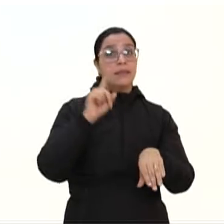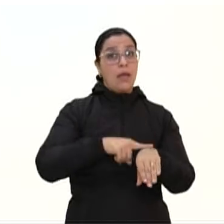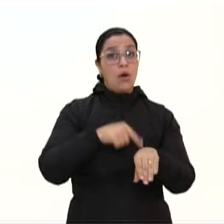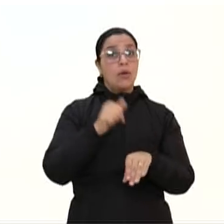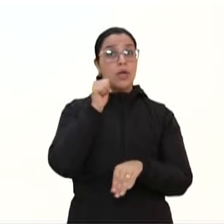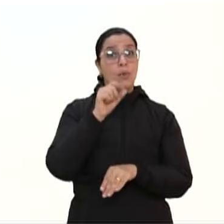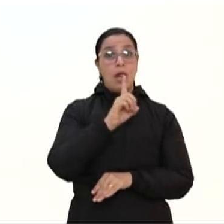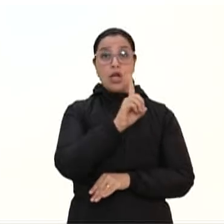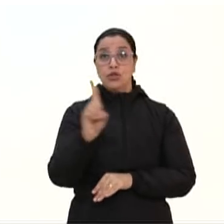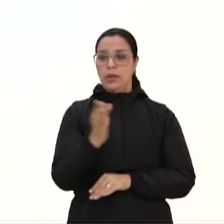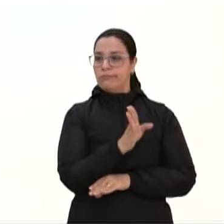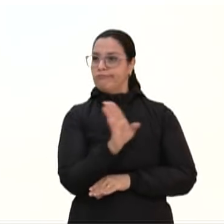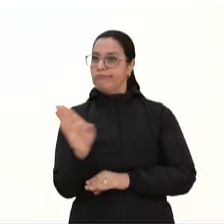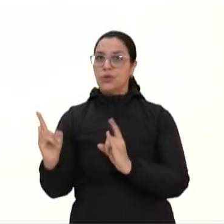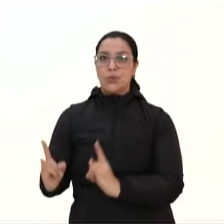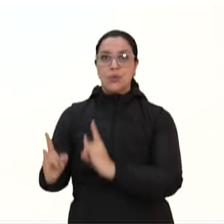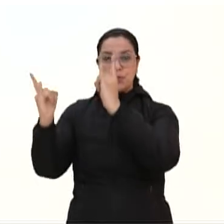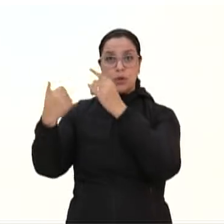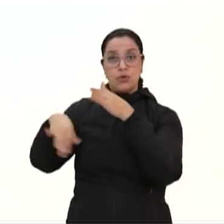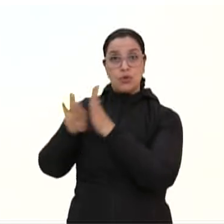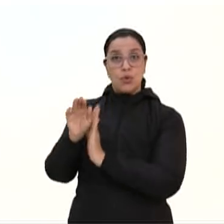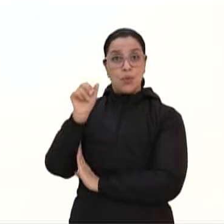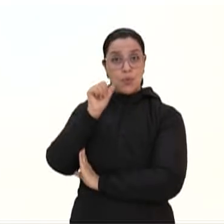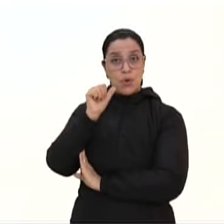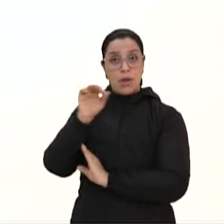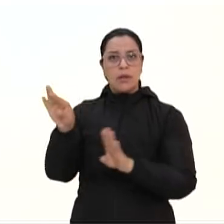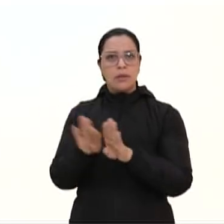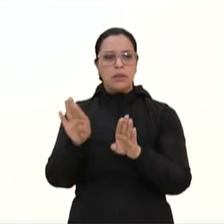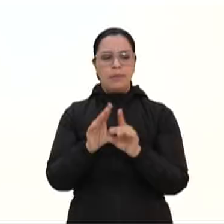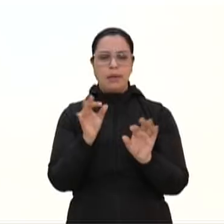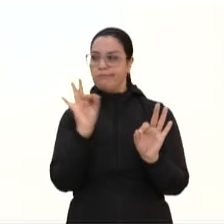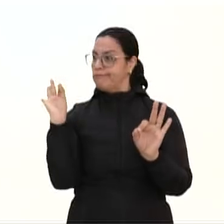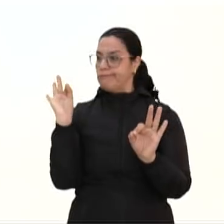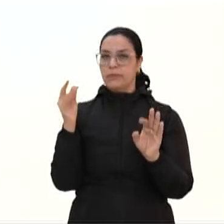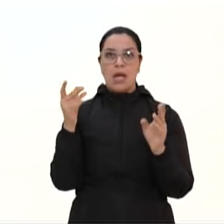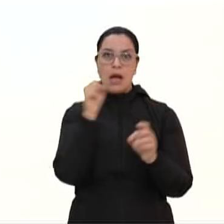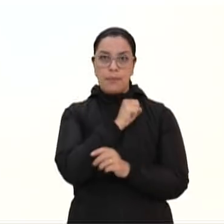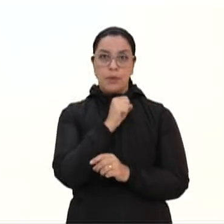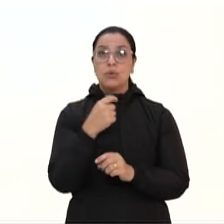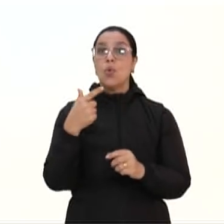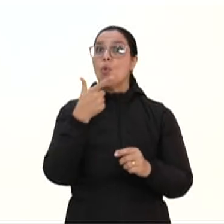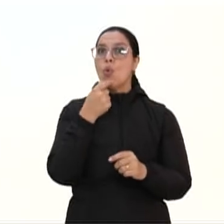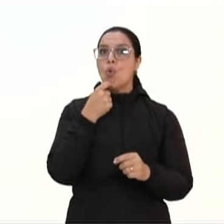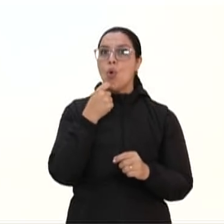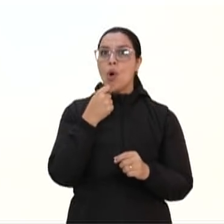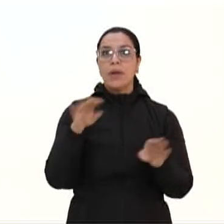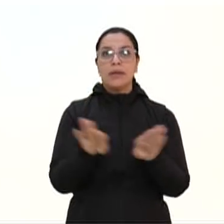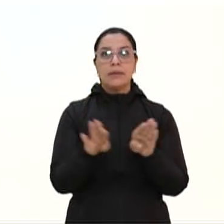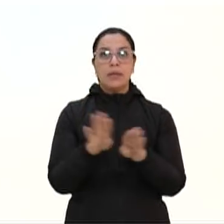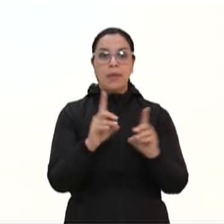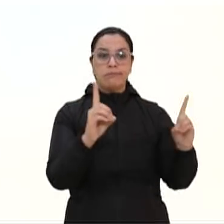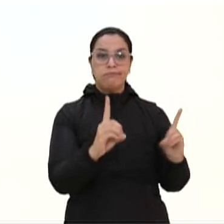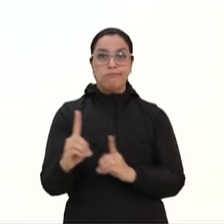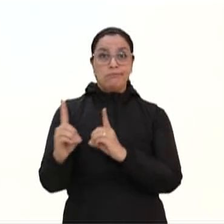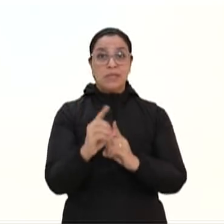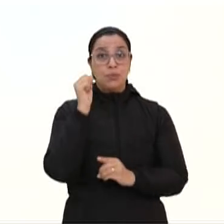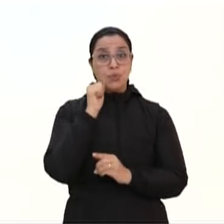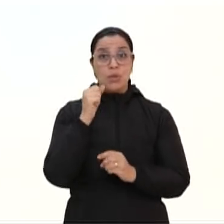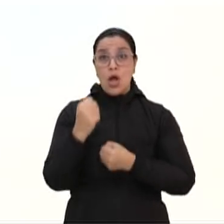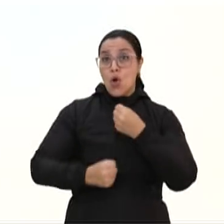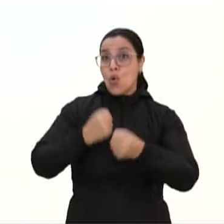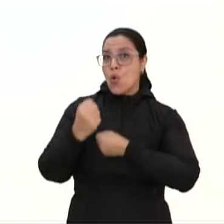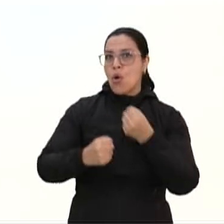para confirmar na terceira pessoa do singular. Foi seguindo pela rua sem olhar para ele. Se olhasse,